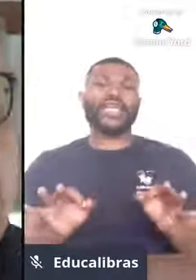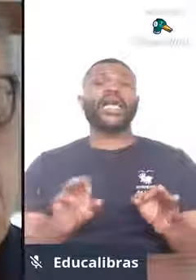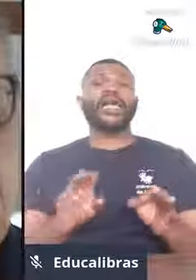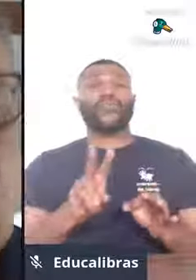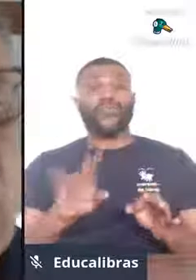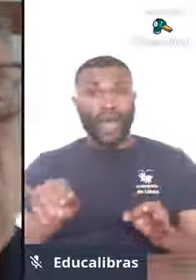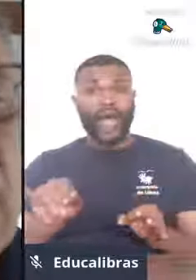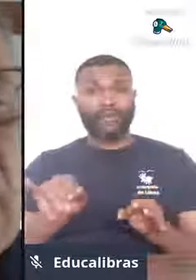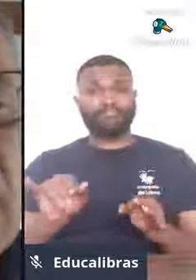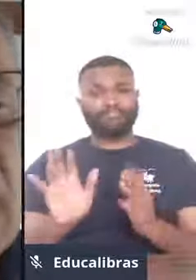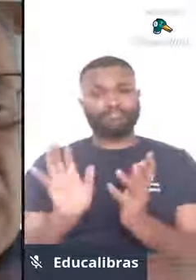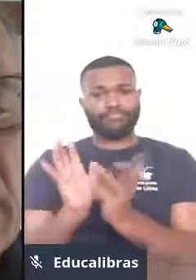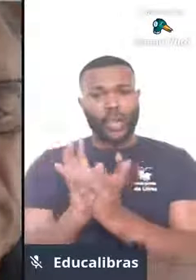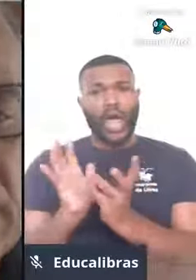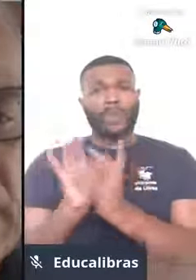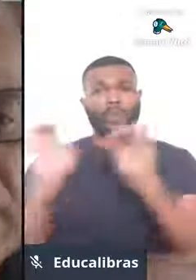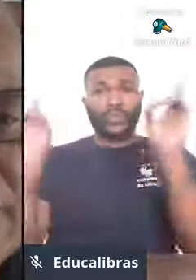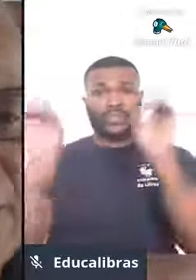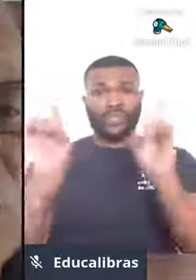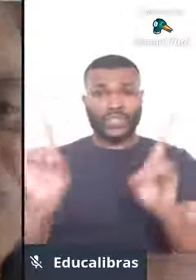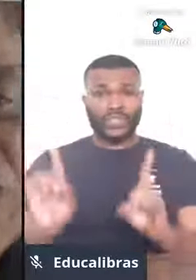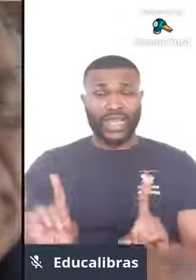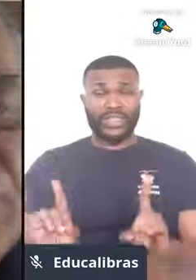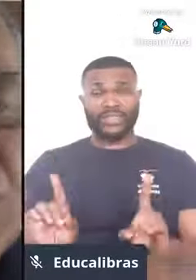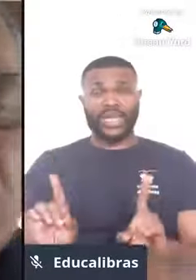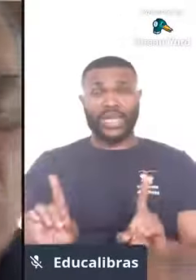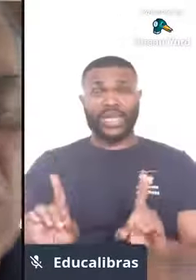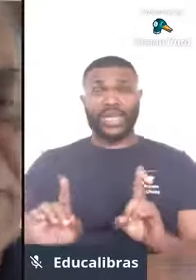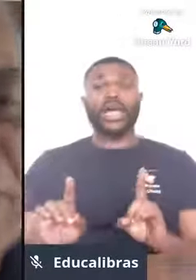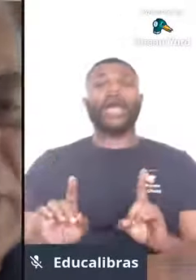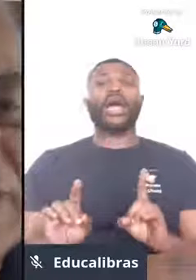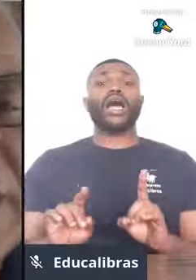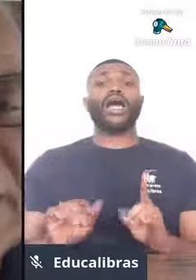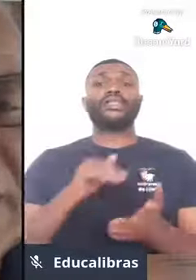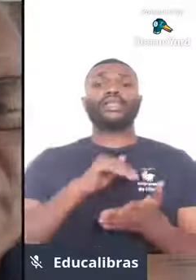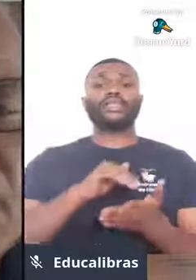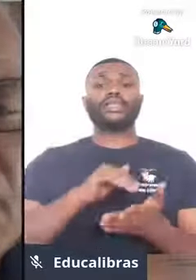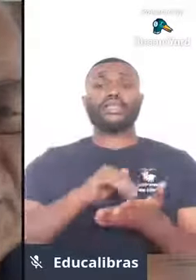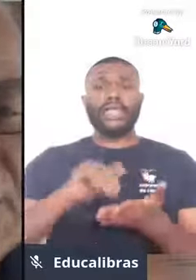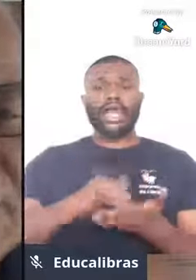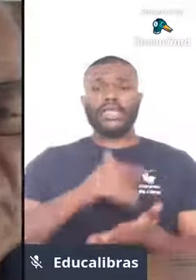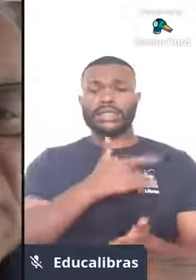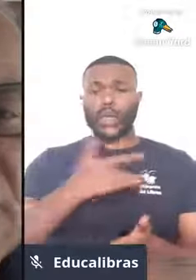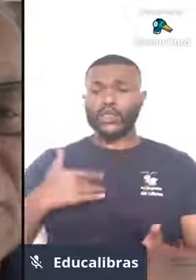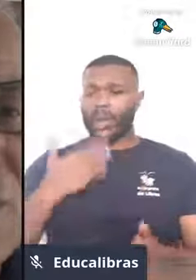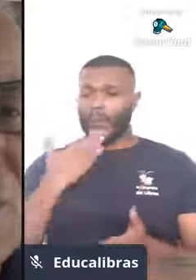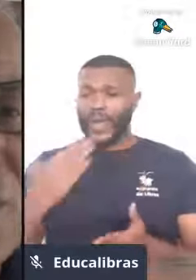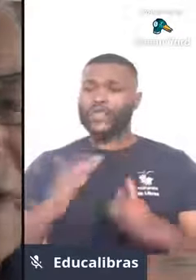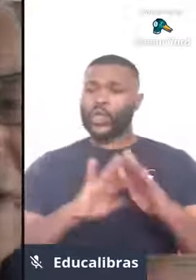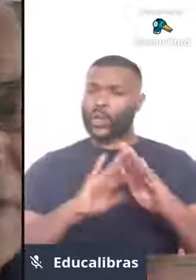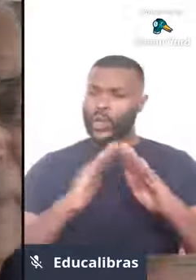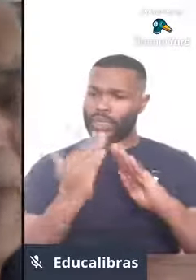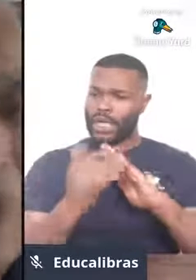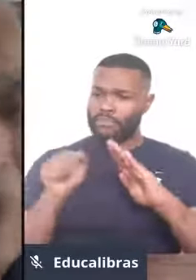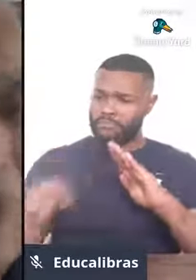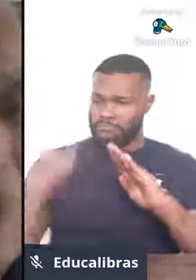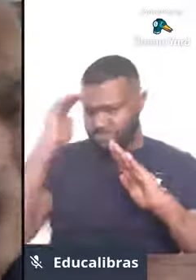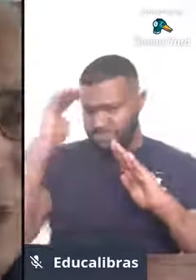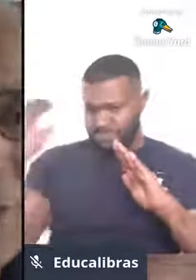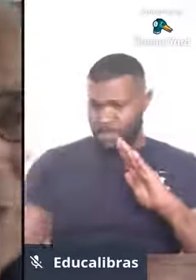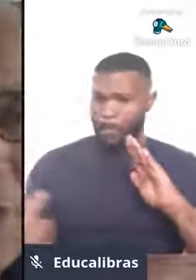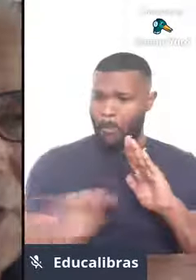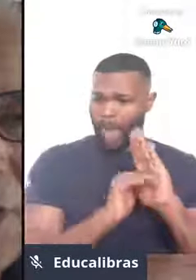papel do qual a saúde está pedindo agora, da quarentena, mas nós vamos sair daqui para